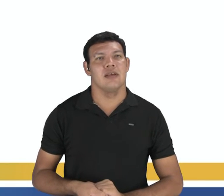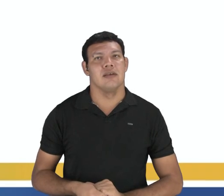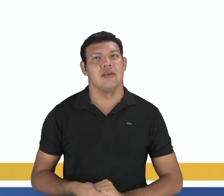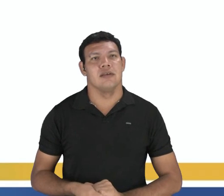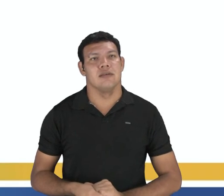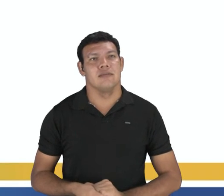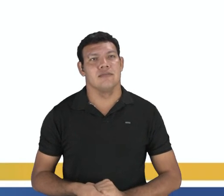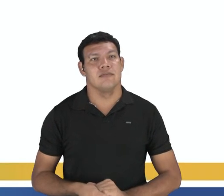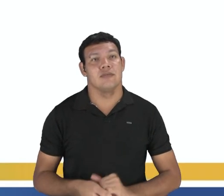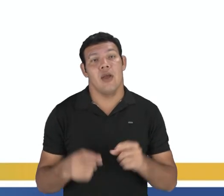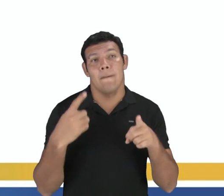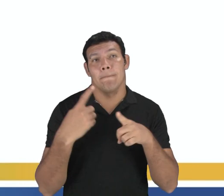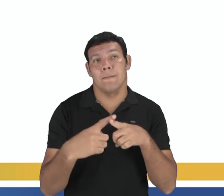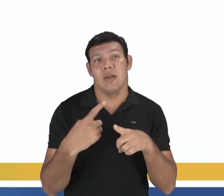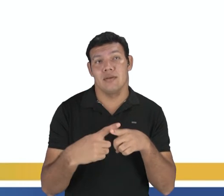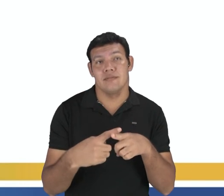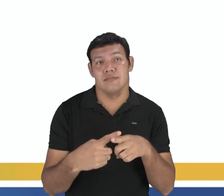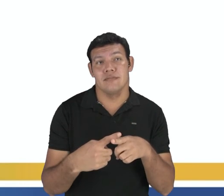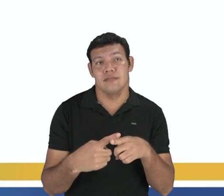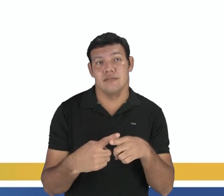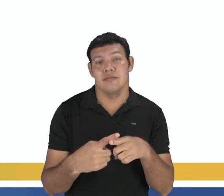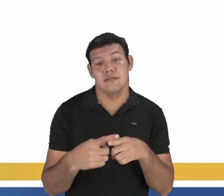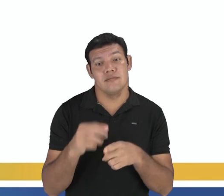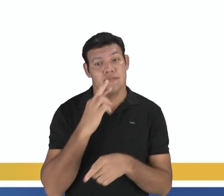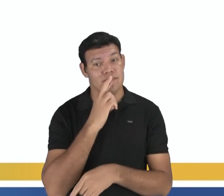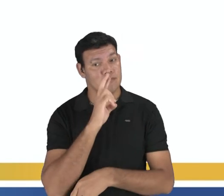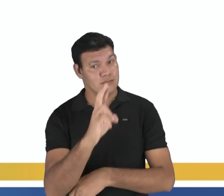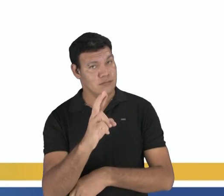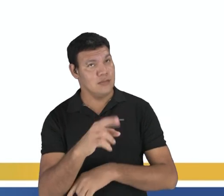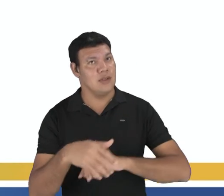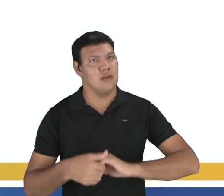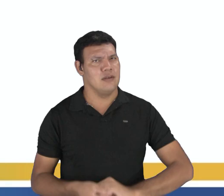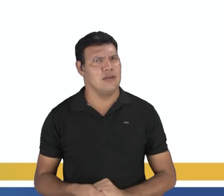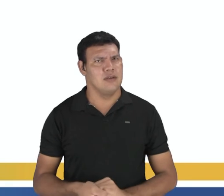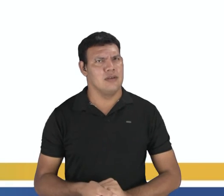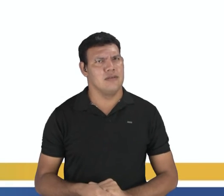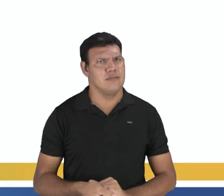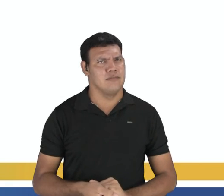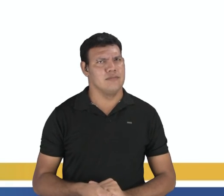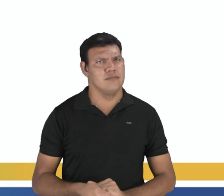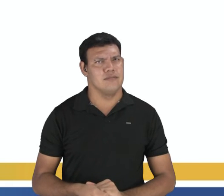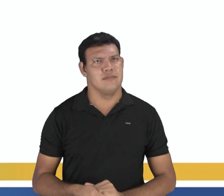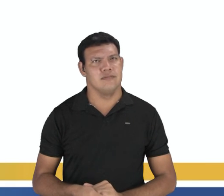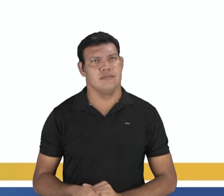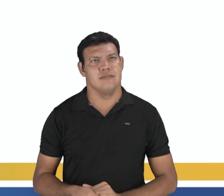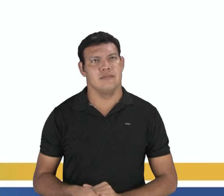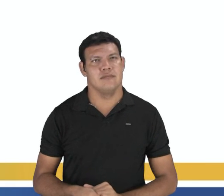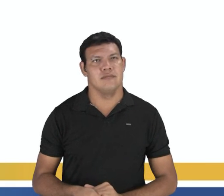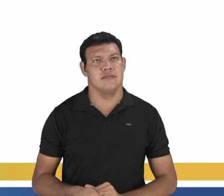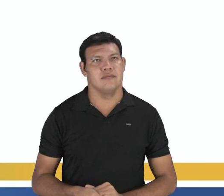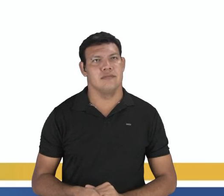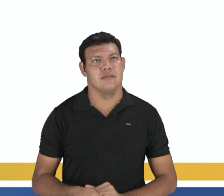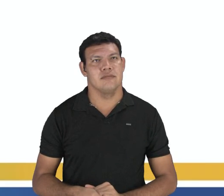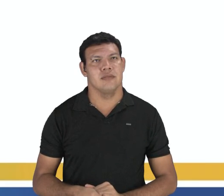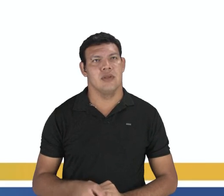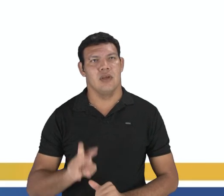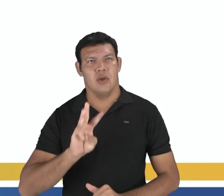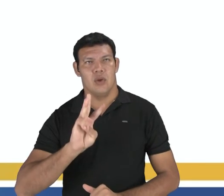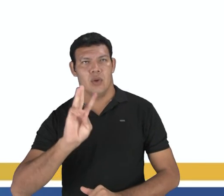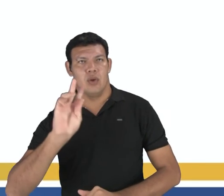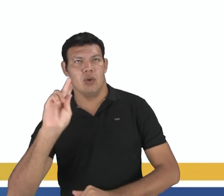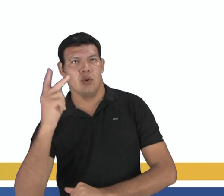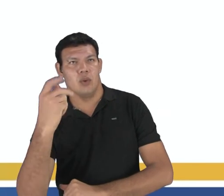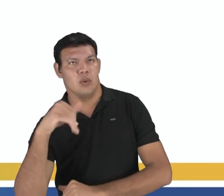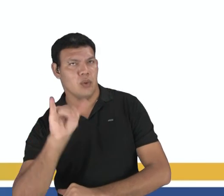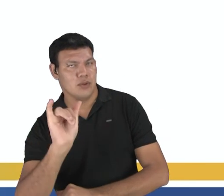tá because é porque para resposta Uai jamais pode ser porque para resposta uai é só